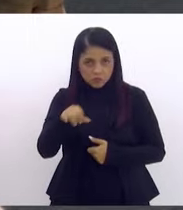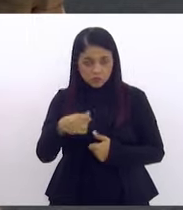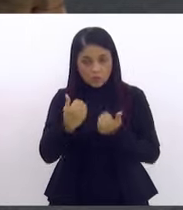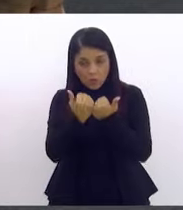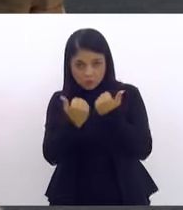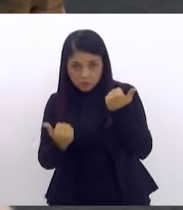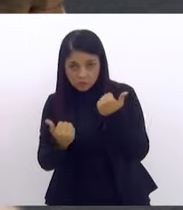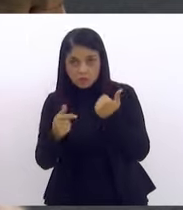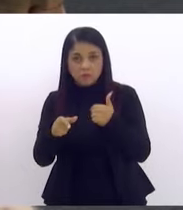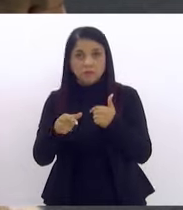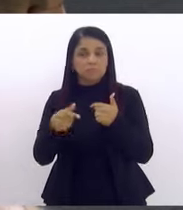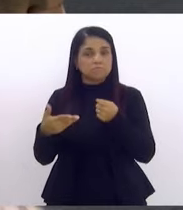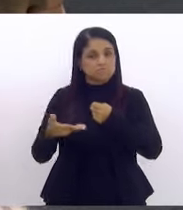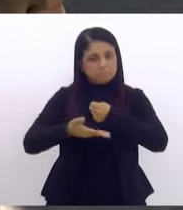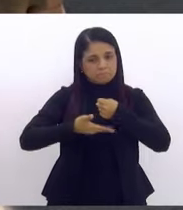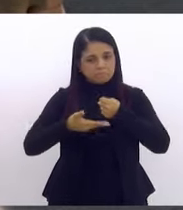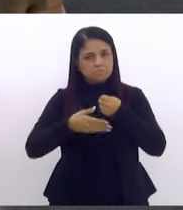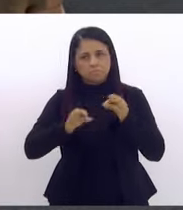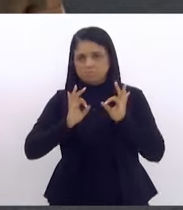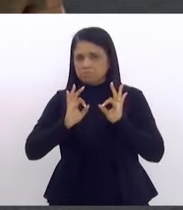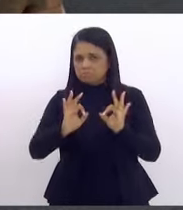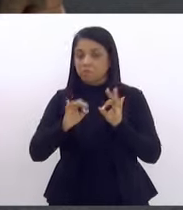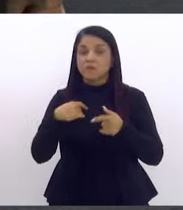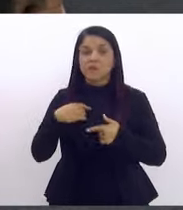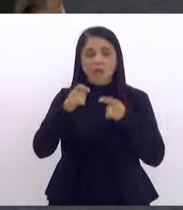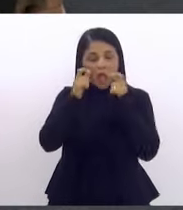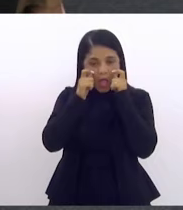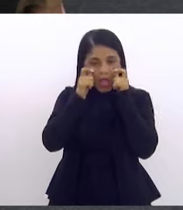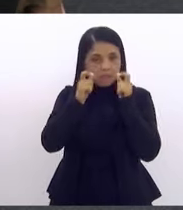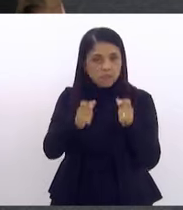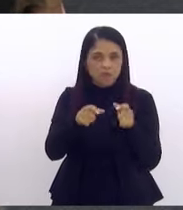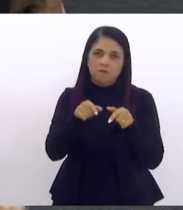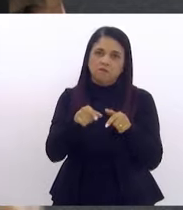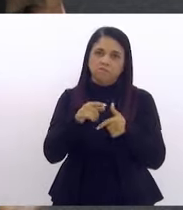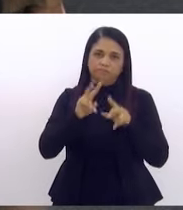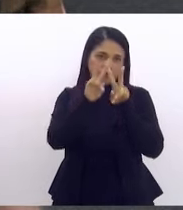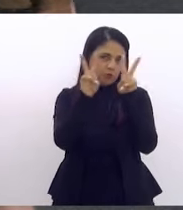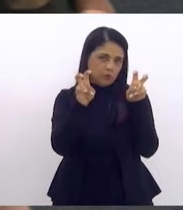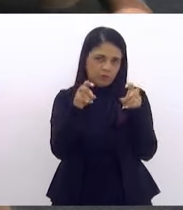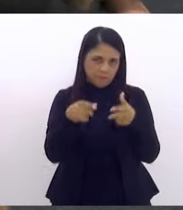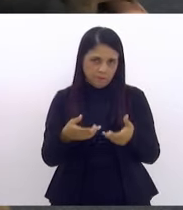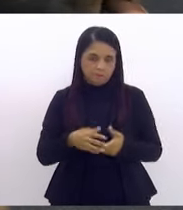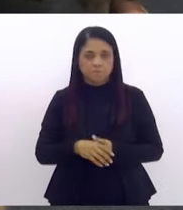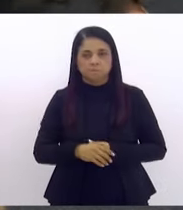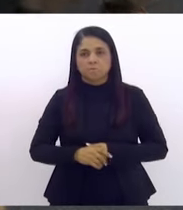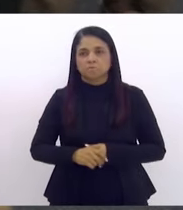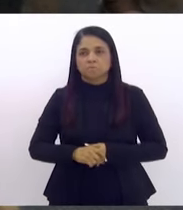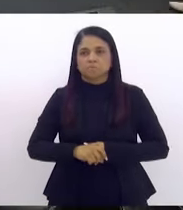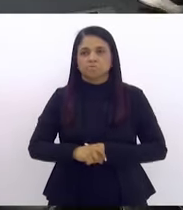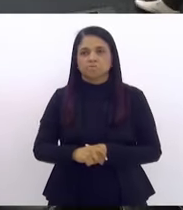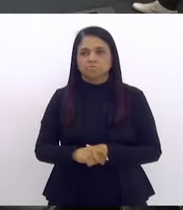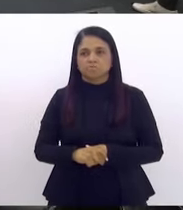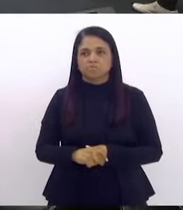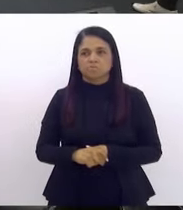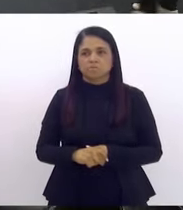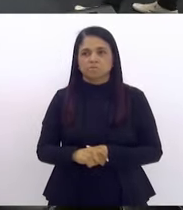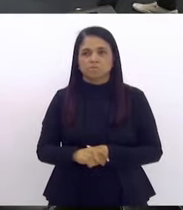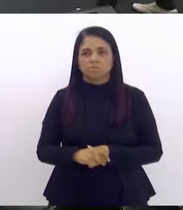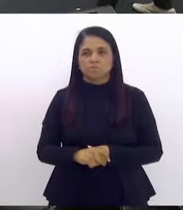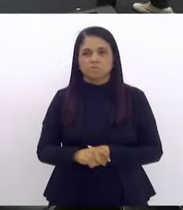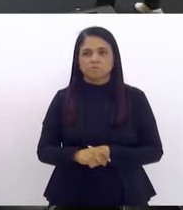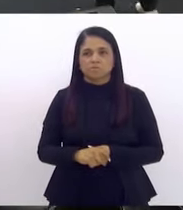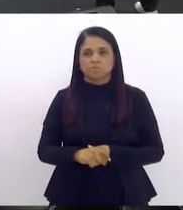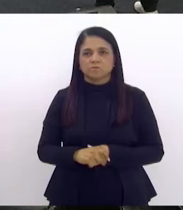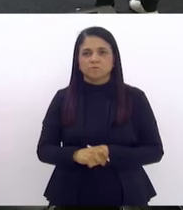assessoria tão fundamentada e atenta sobre isso. Mas